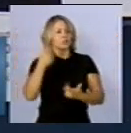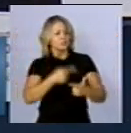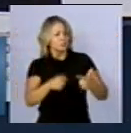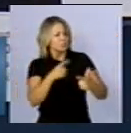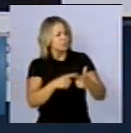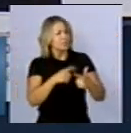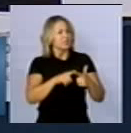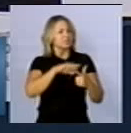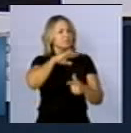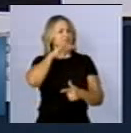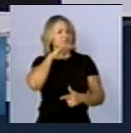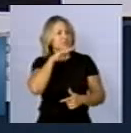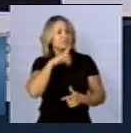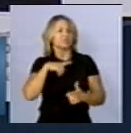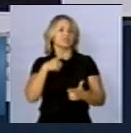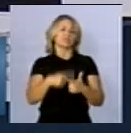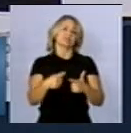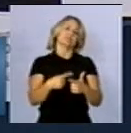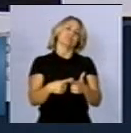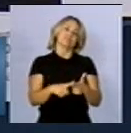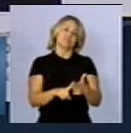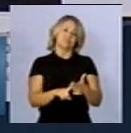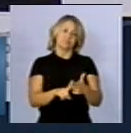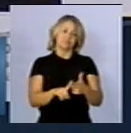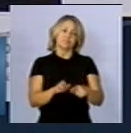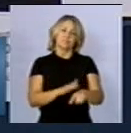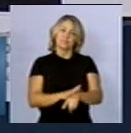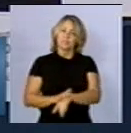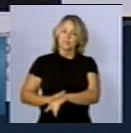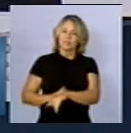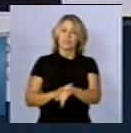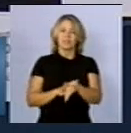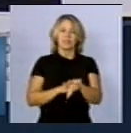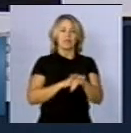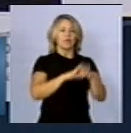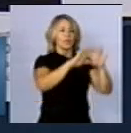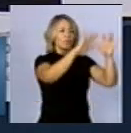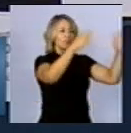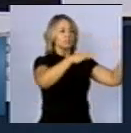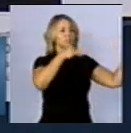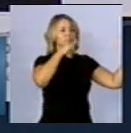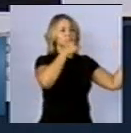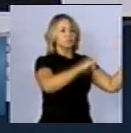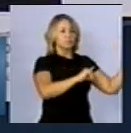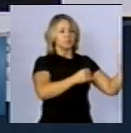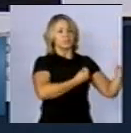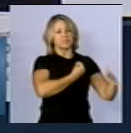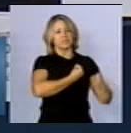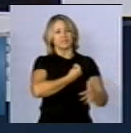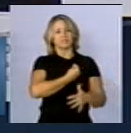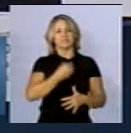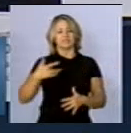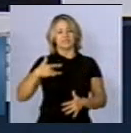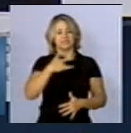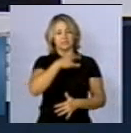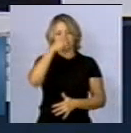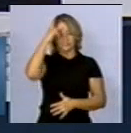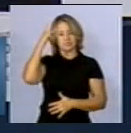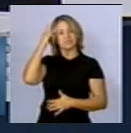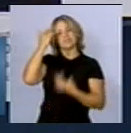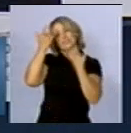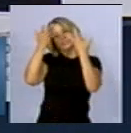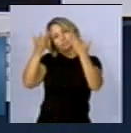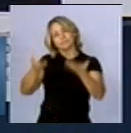dos males que causam esse espectro eletromagnético na saúde das pessoas eram essas considerações